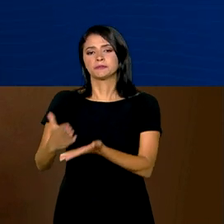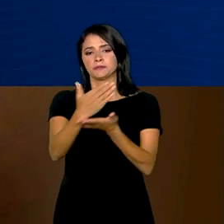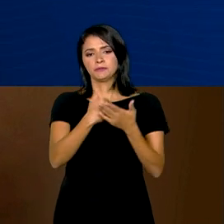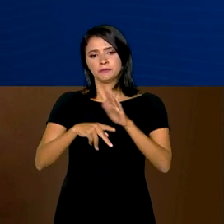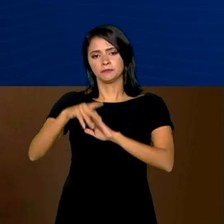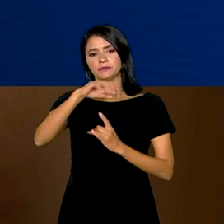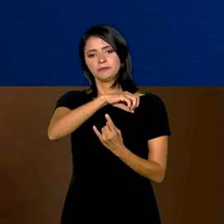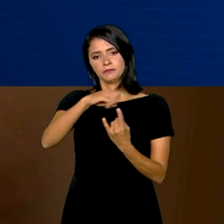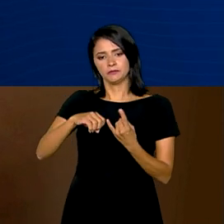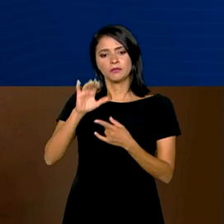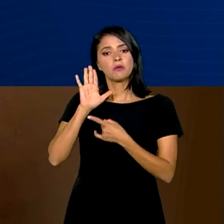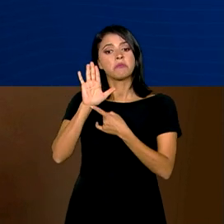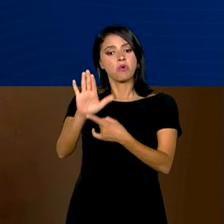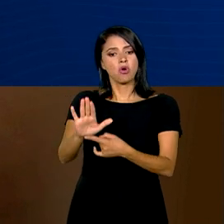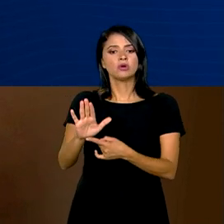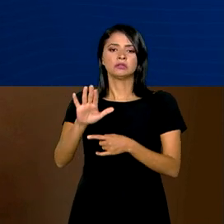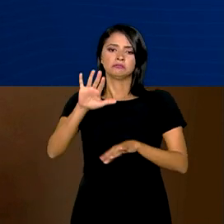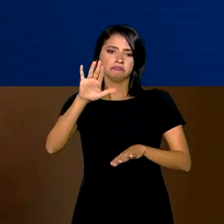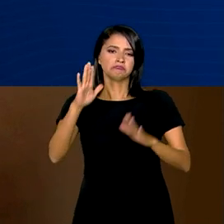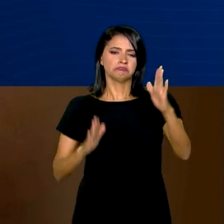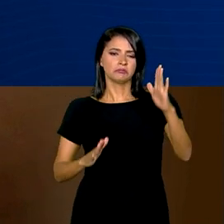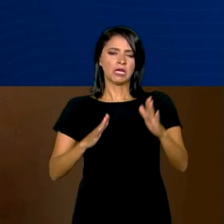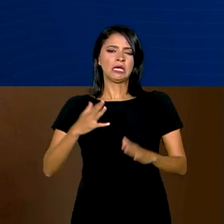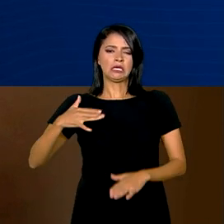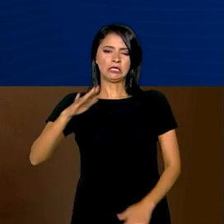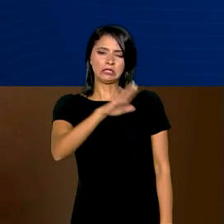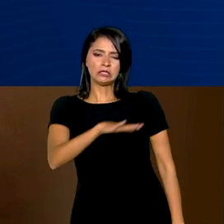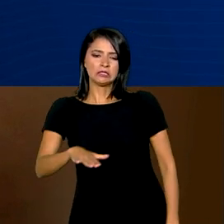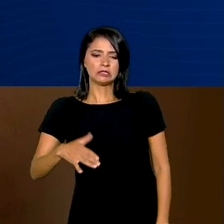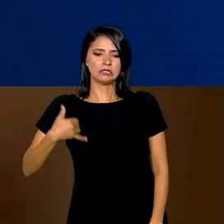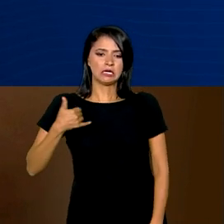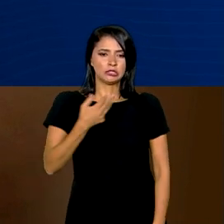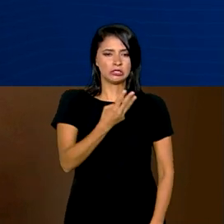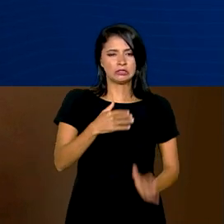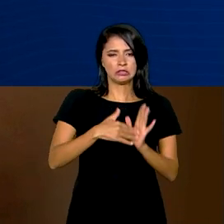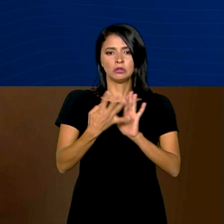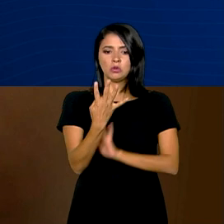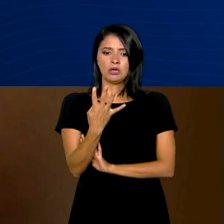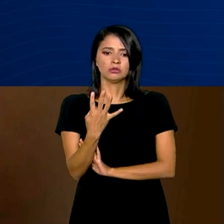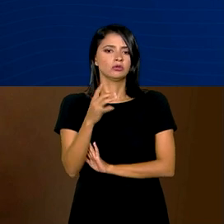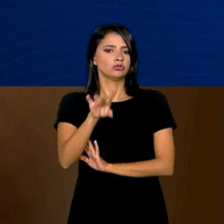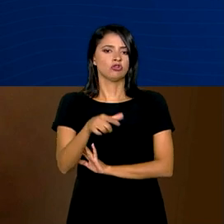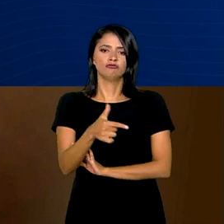Fiocruz registra que entre crianças de 3 a 4 anos, apenas